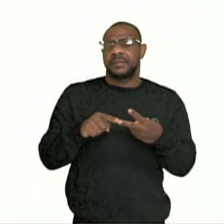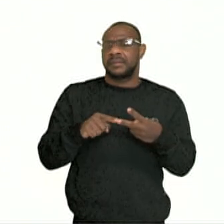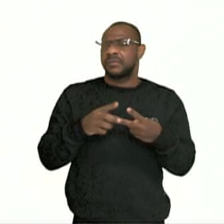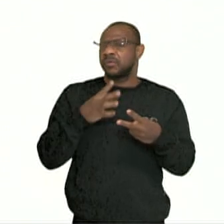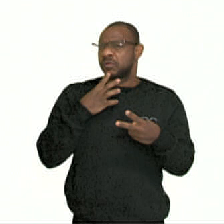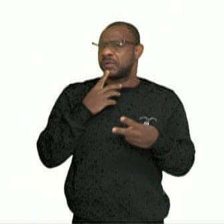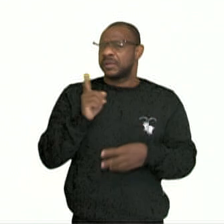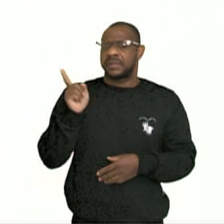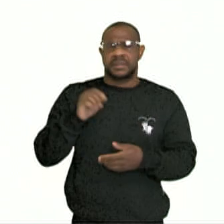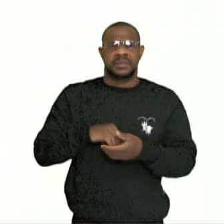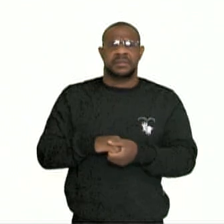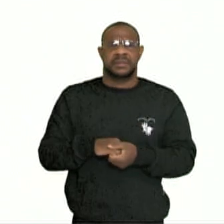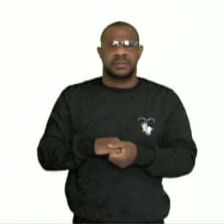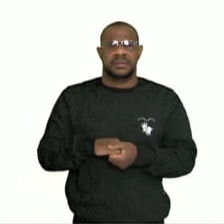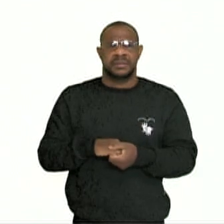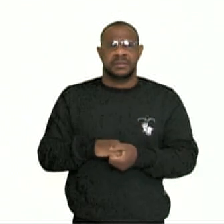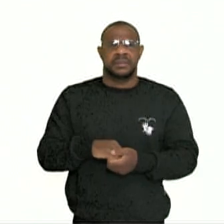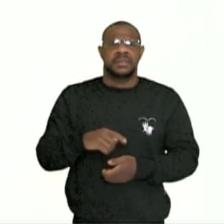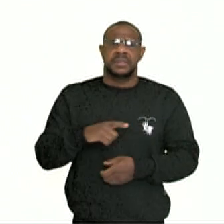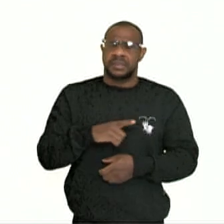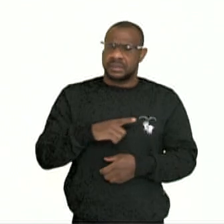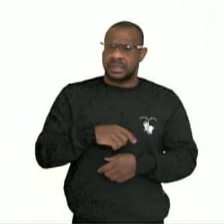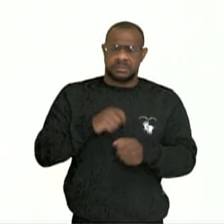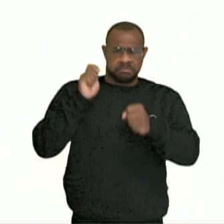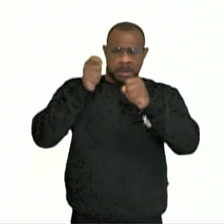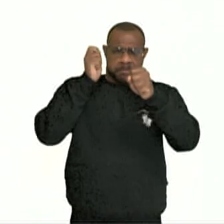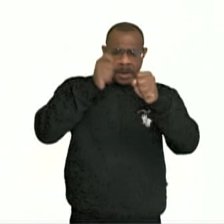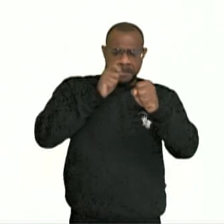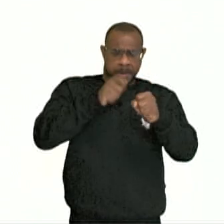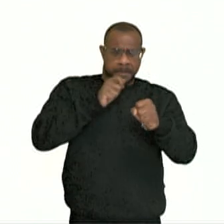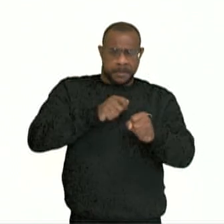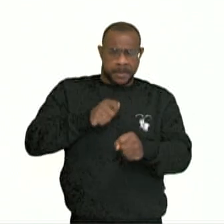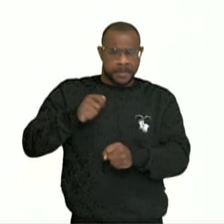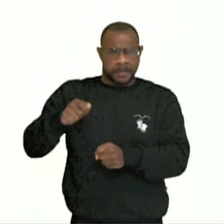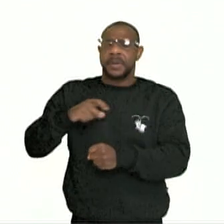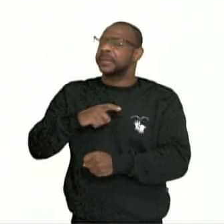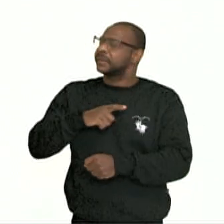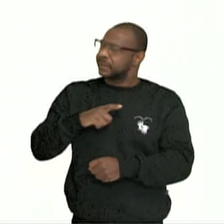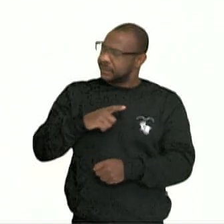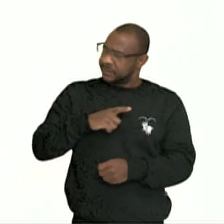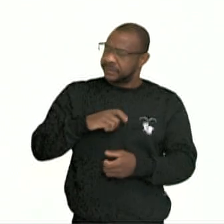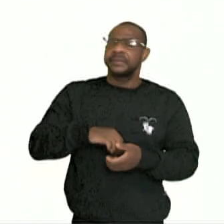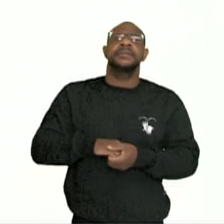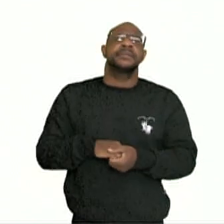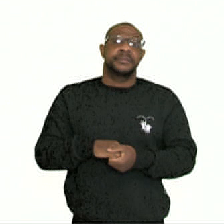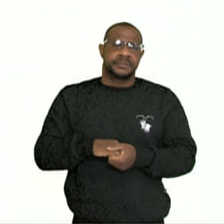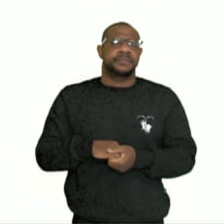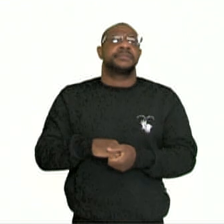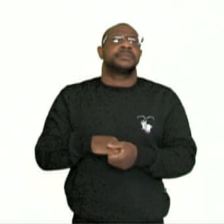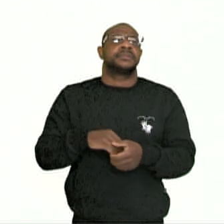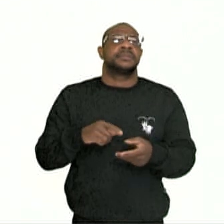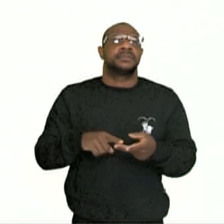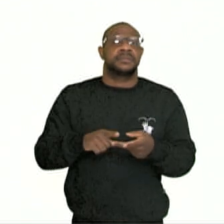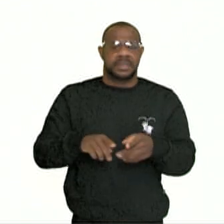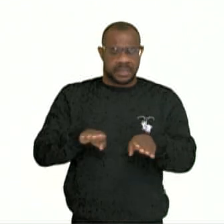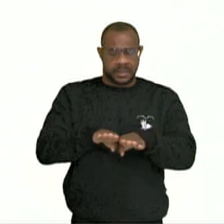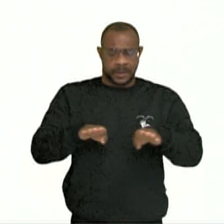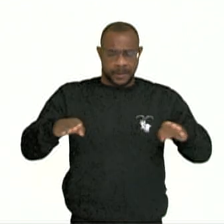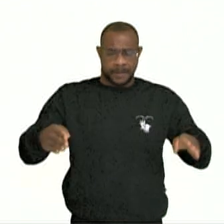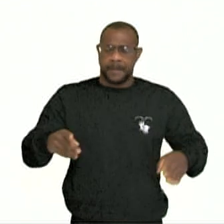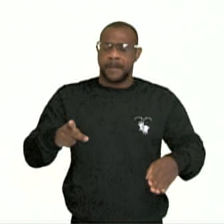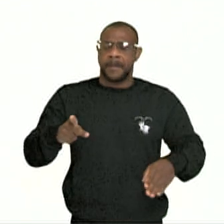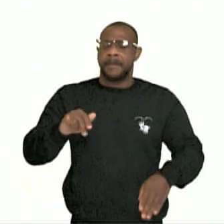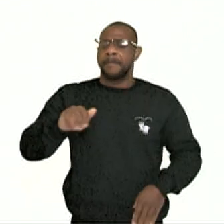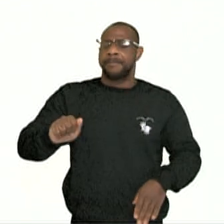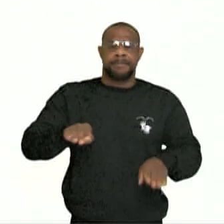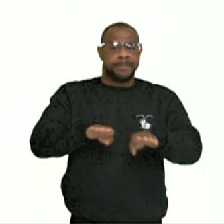falar. Tem estátuas de mármore, isso mesmo. Você prestou atenção na aula de história. Tem uma pia de mármore na sua